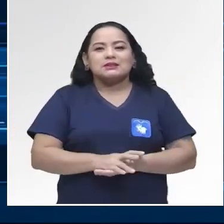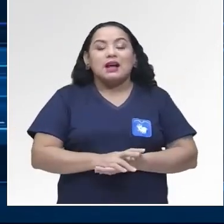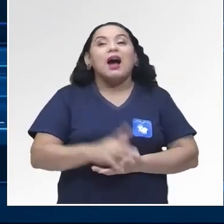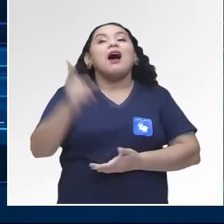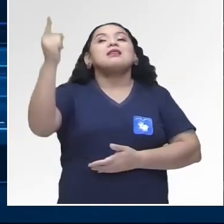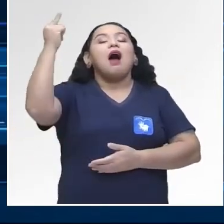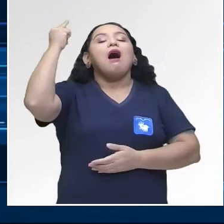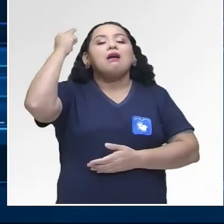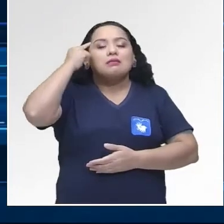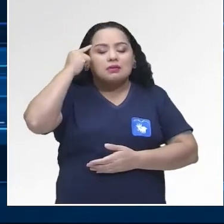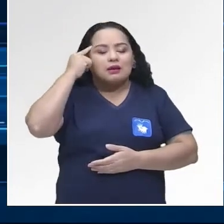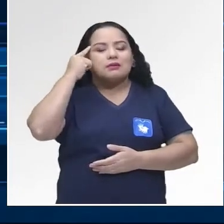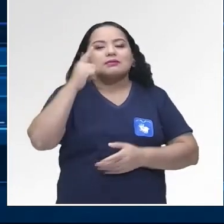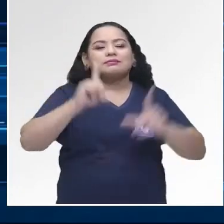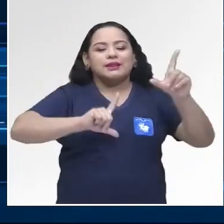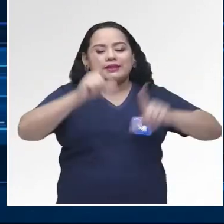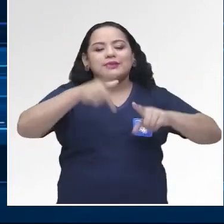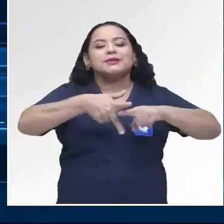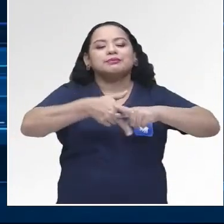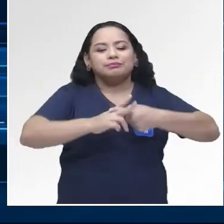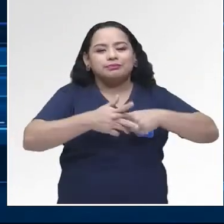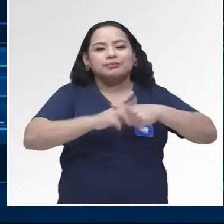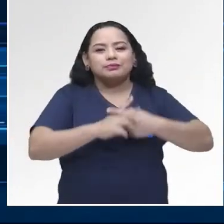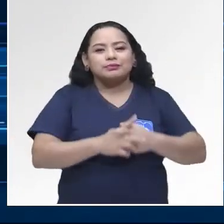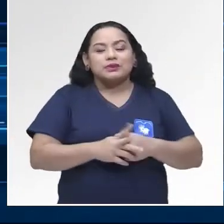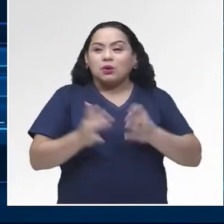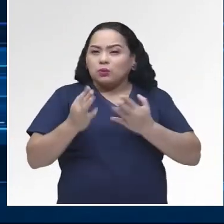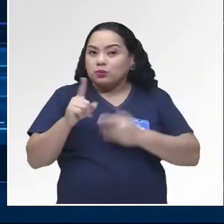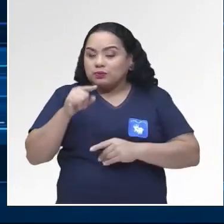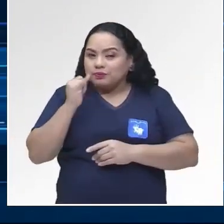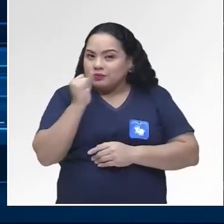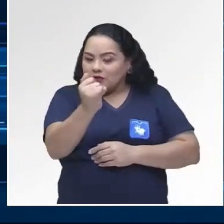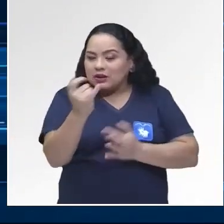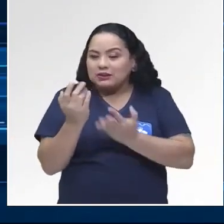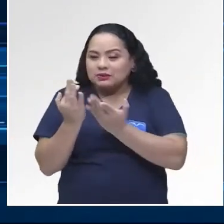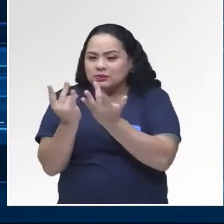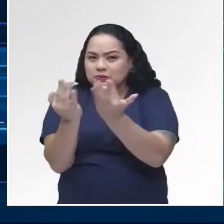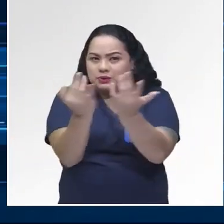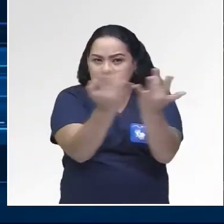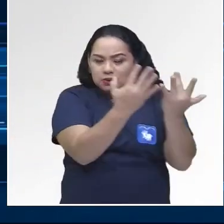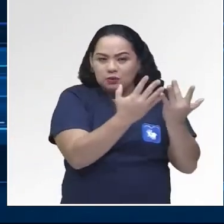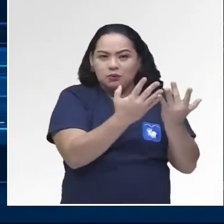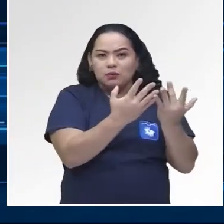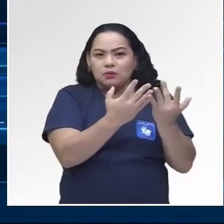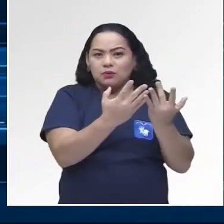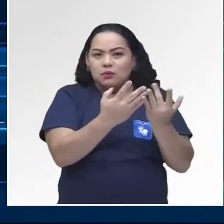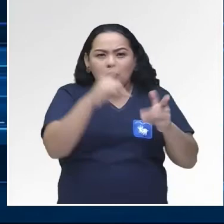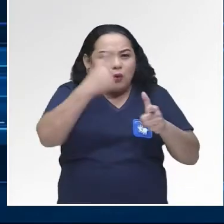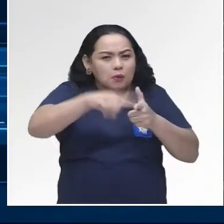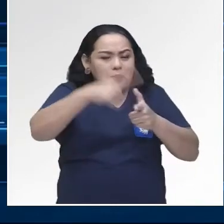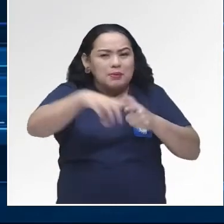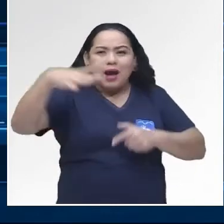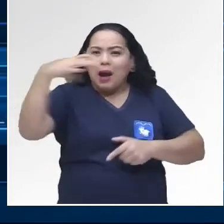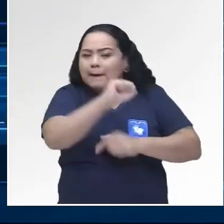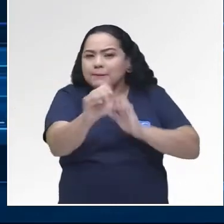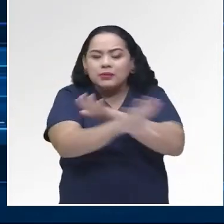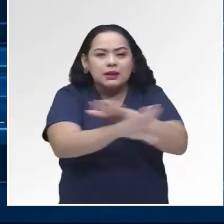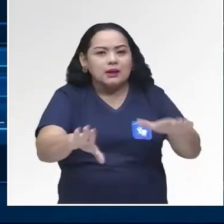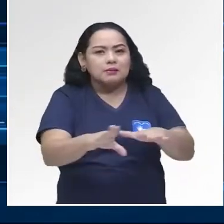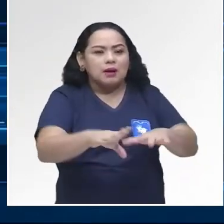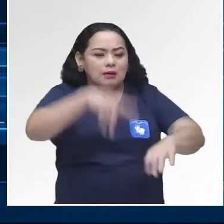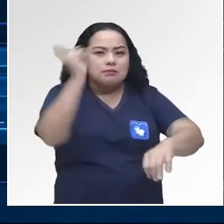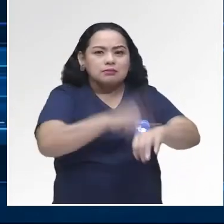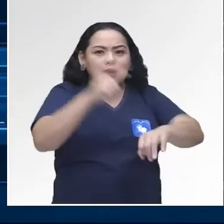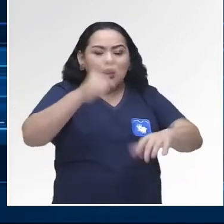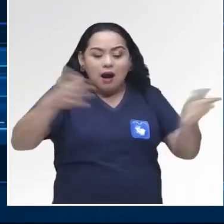que vai avançar. Então o senso comum, ele quer resolver, nunca esqueçam disso, Ele quer resolver o problema imediato. Esse que está